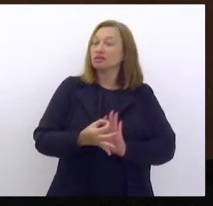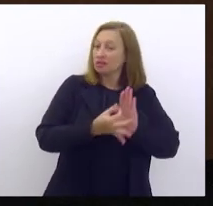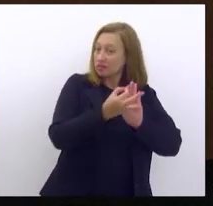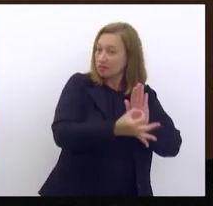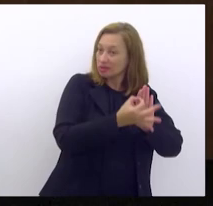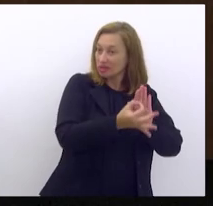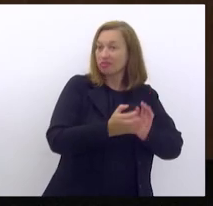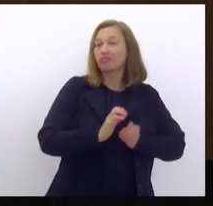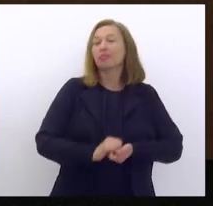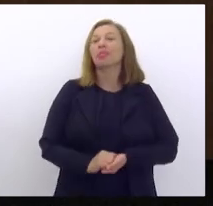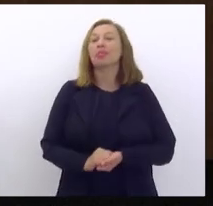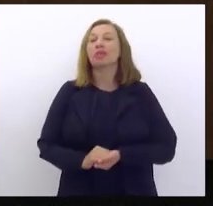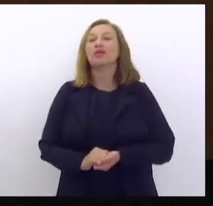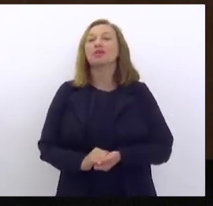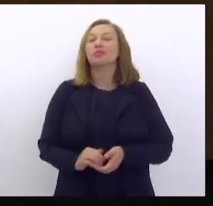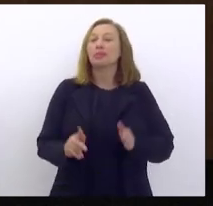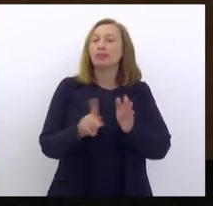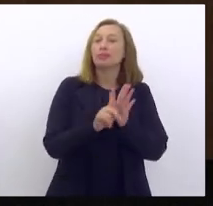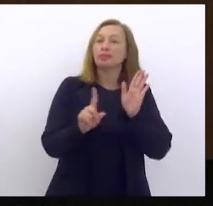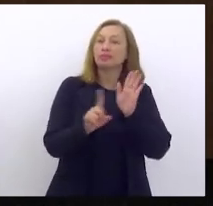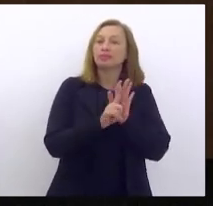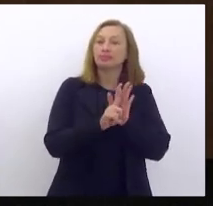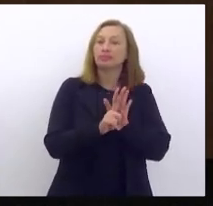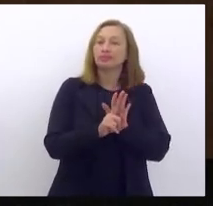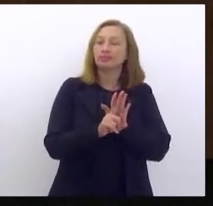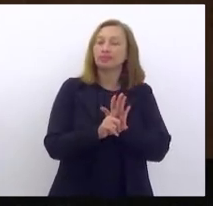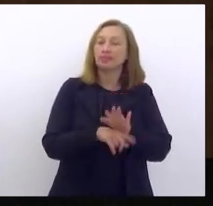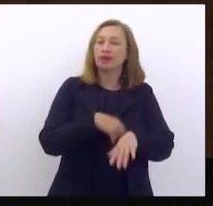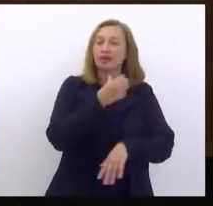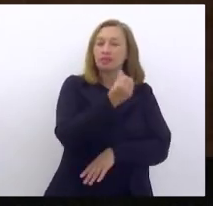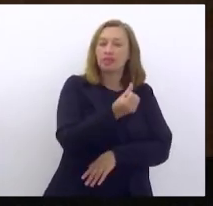parecer. Projeto de lei